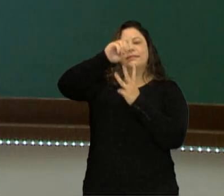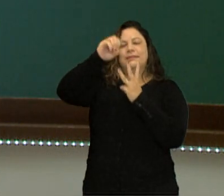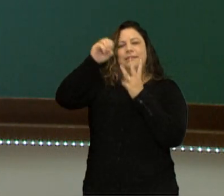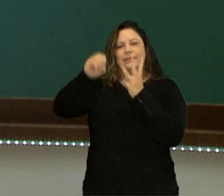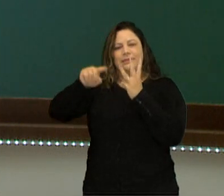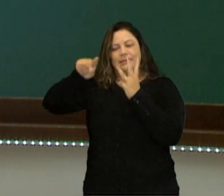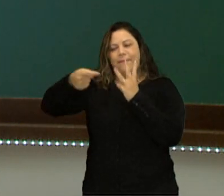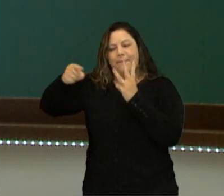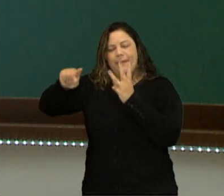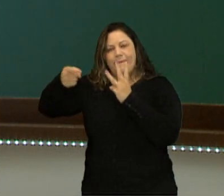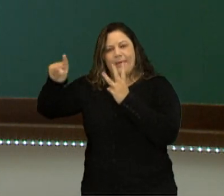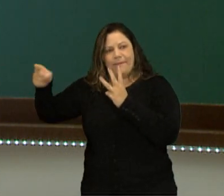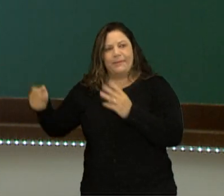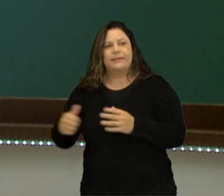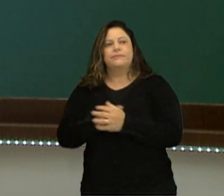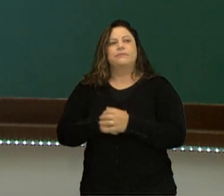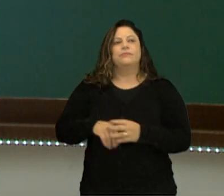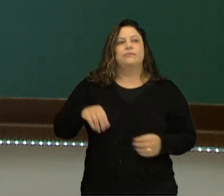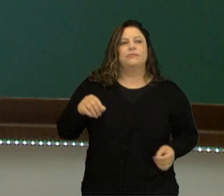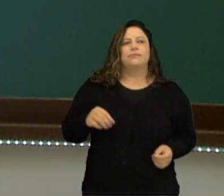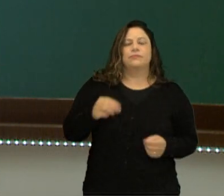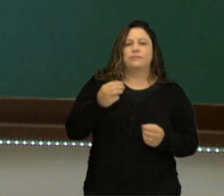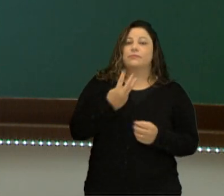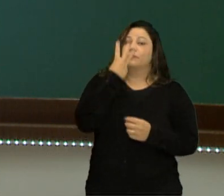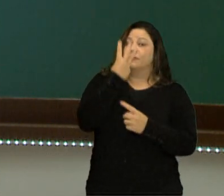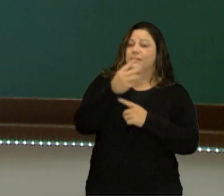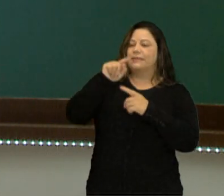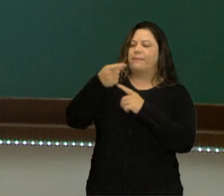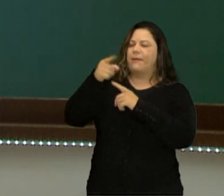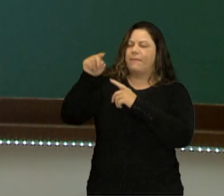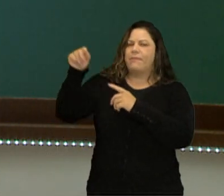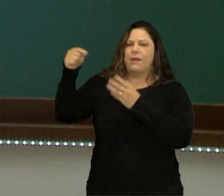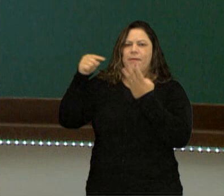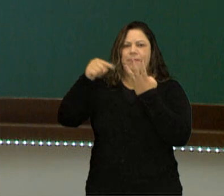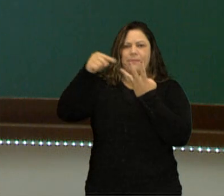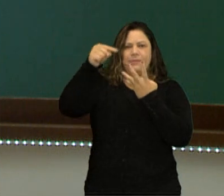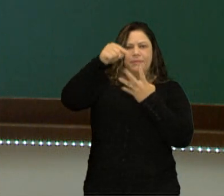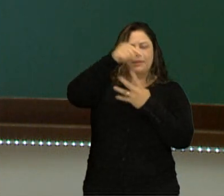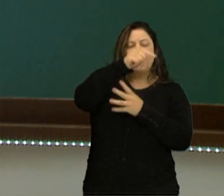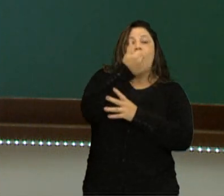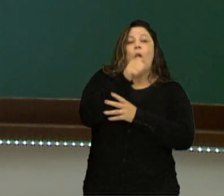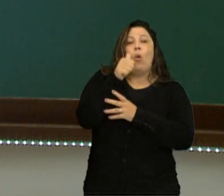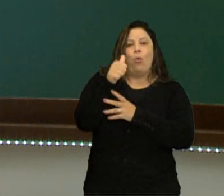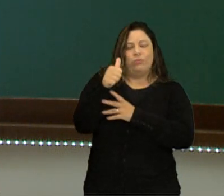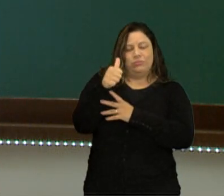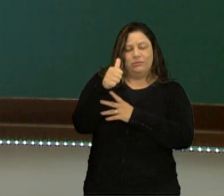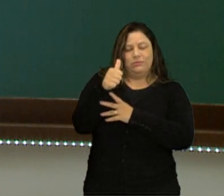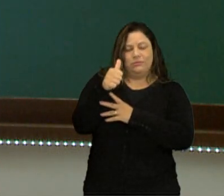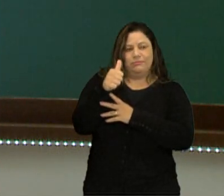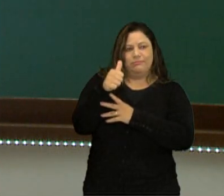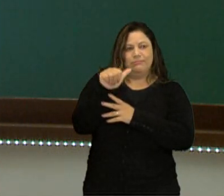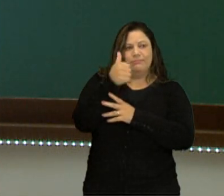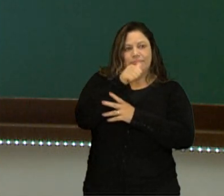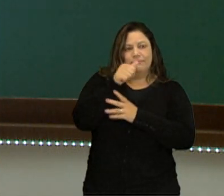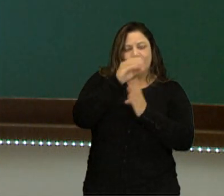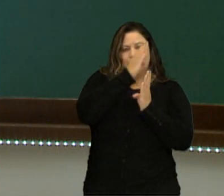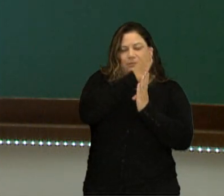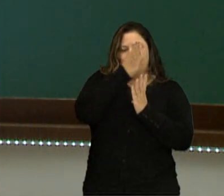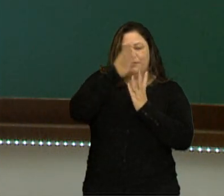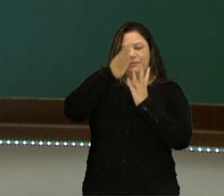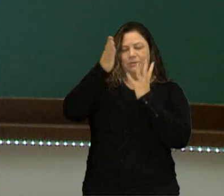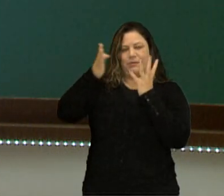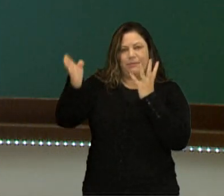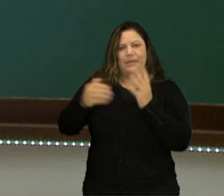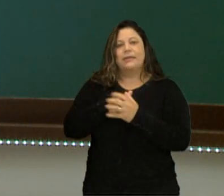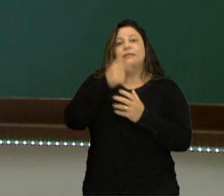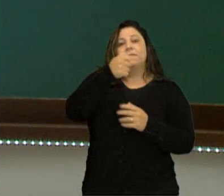Ó, repare bem, eu mudei 3, 6, 9, 10, 11 casas decimais. Então, agora eu tenho